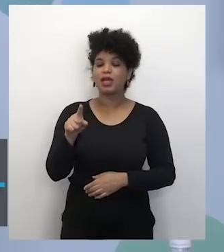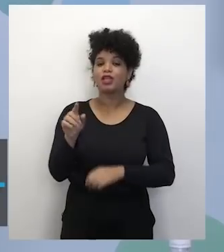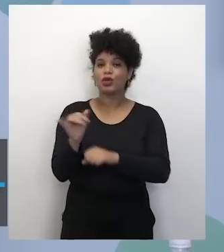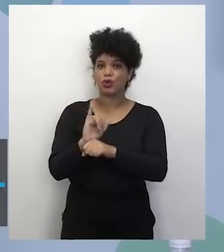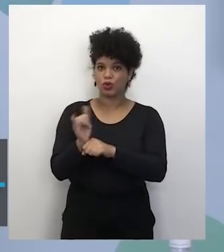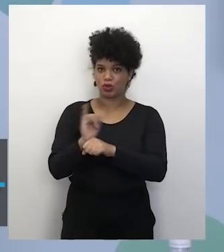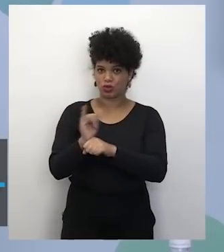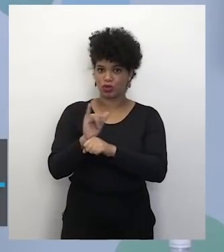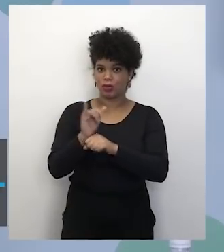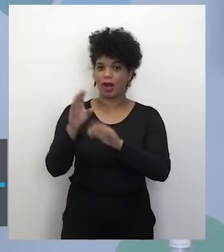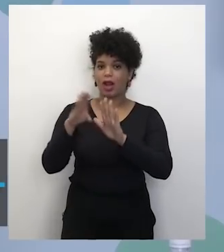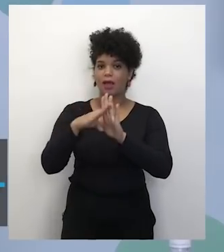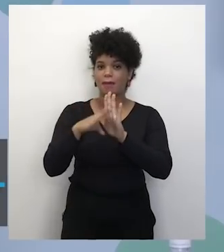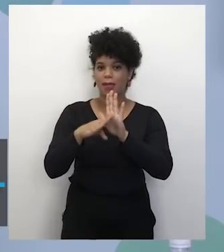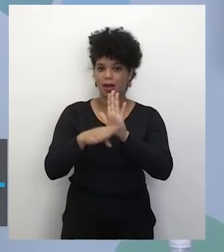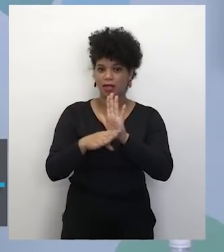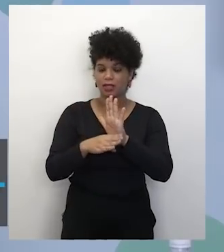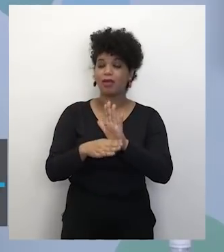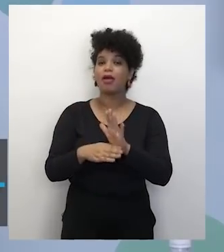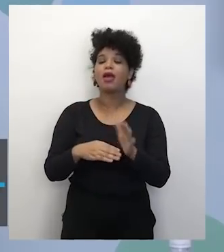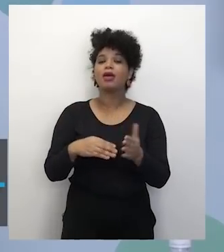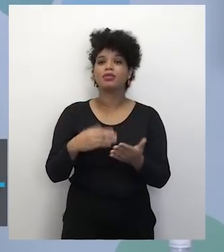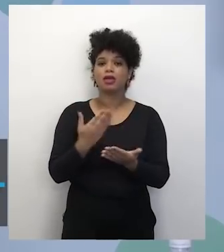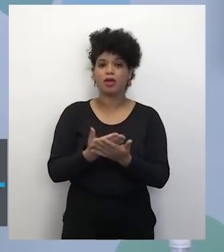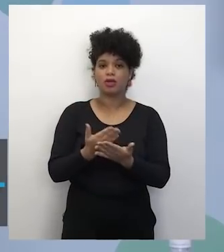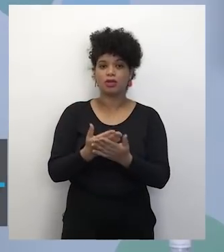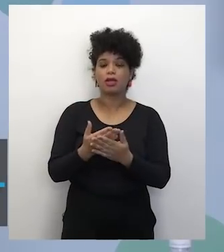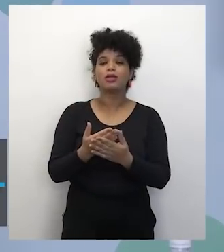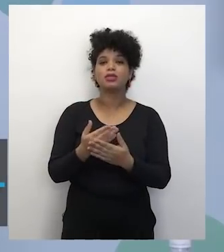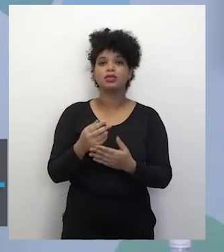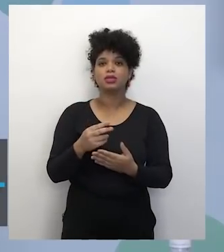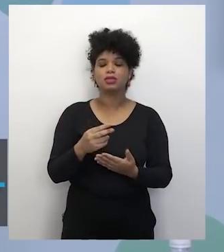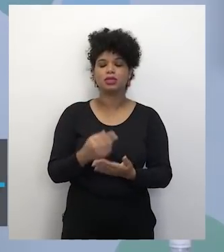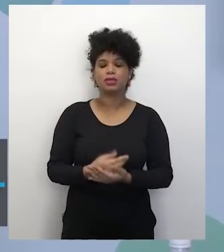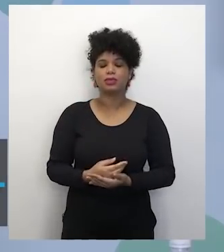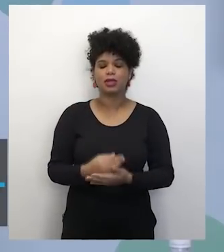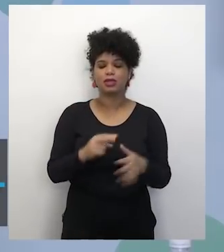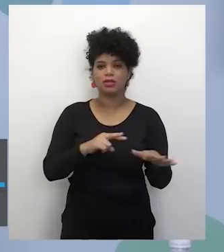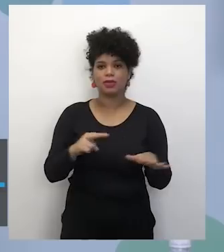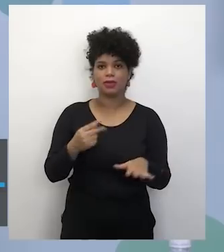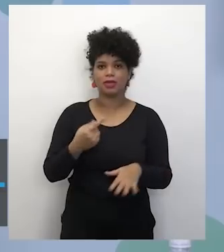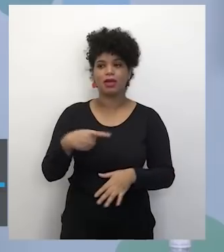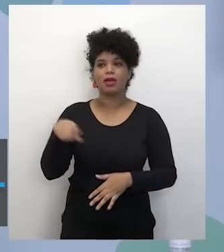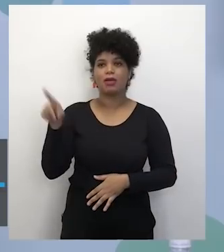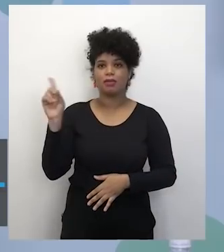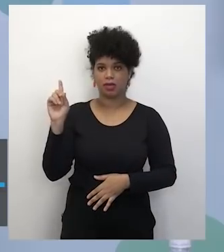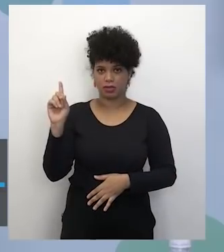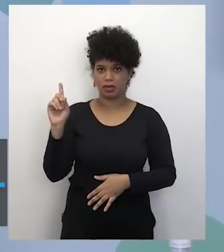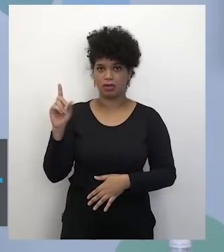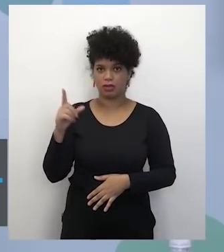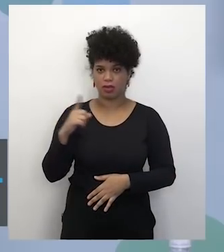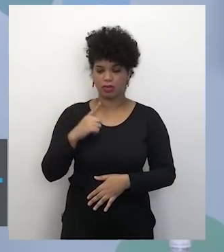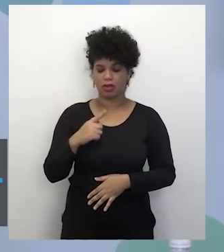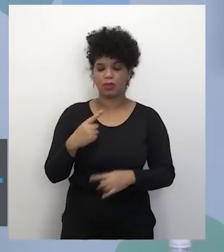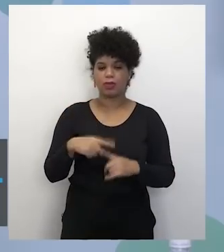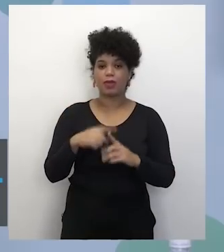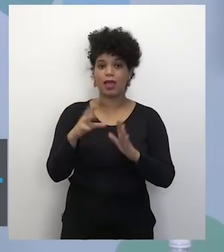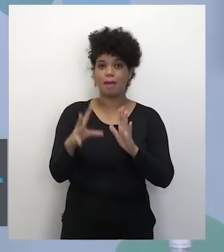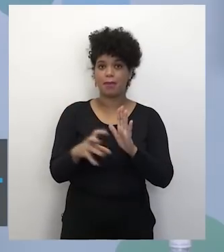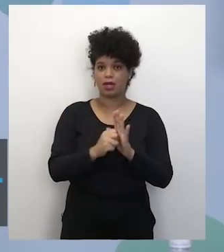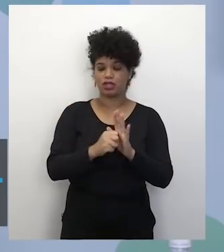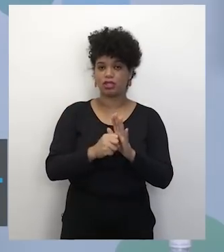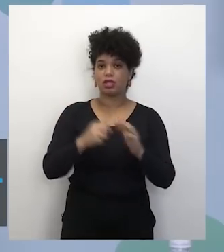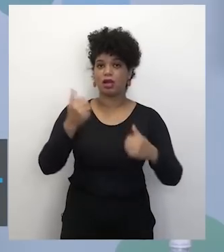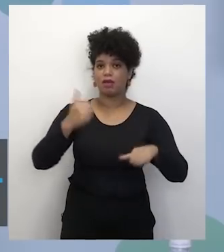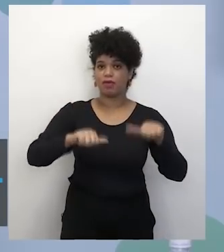na playlist, na aula da semana passada, e a gente passou esse vídeo, já que o preenchimento, né, dessas